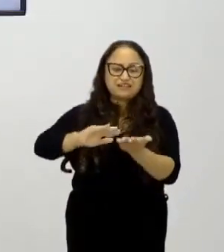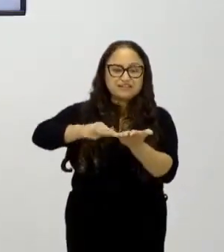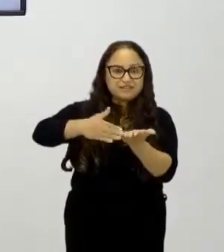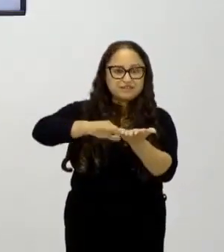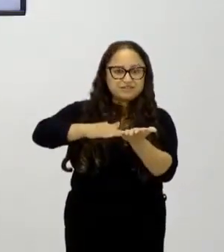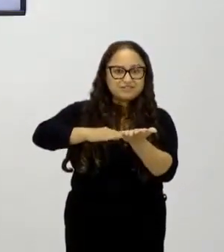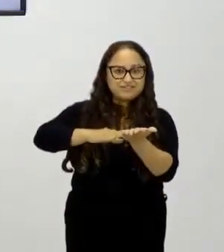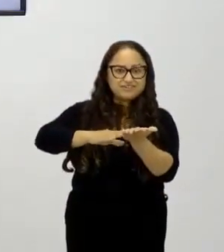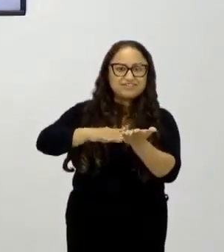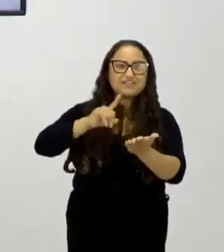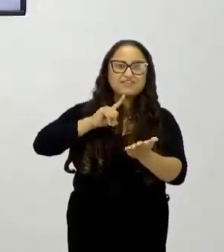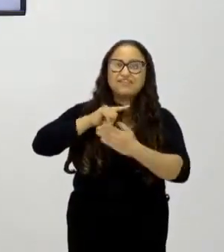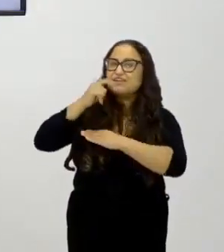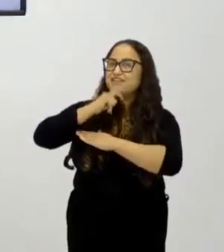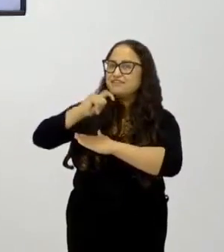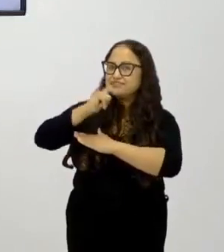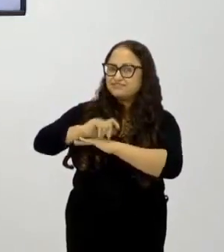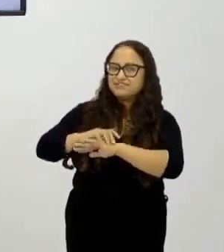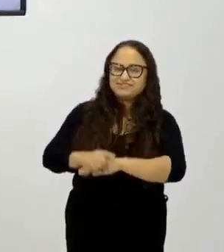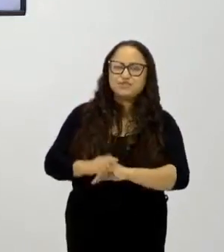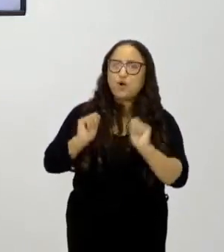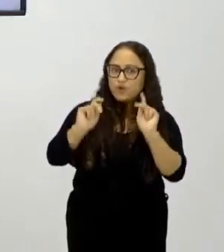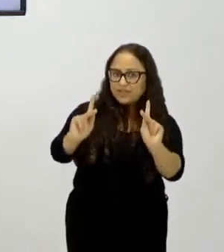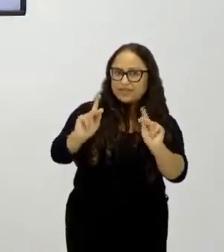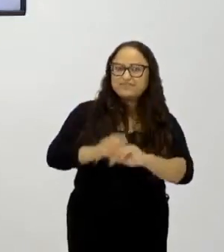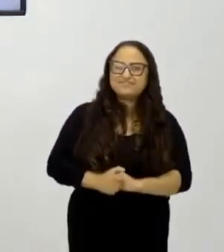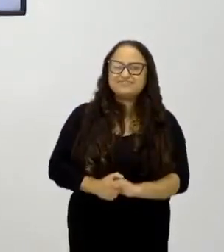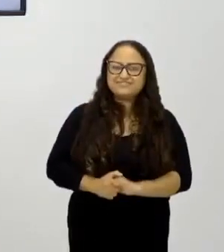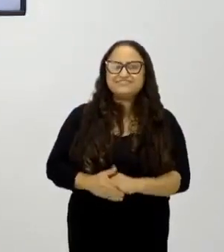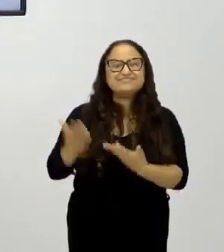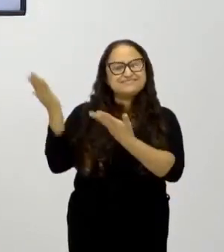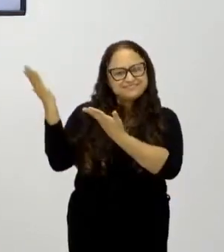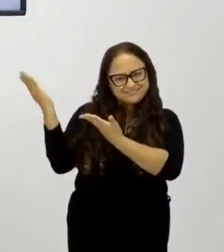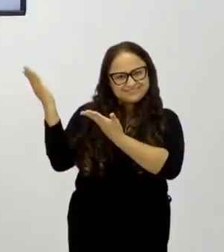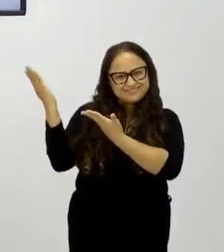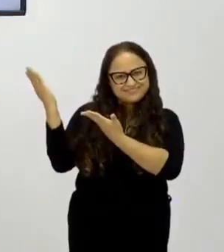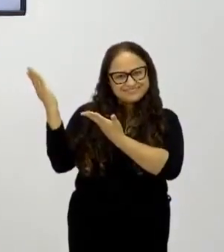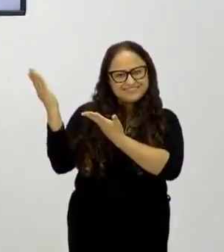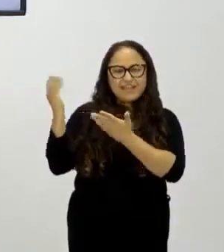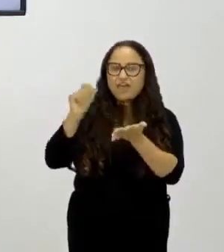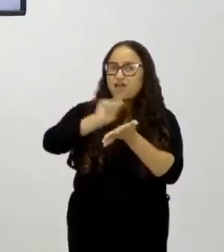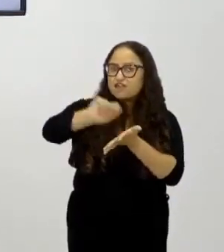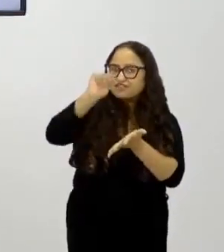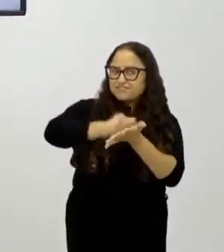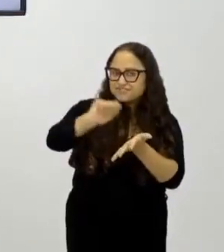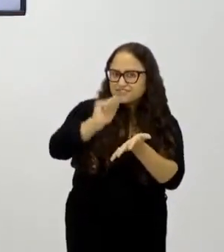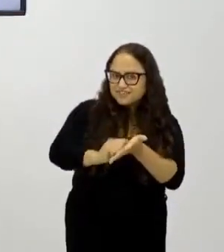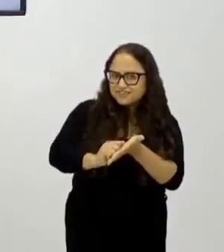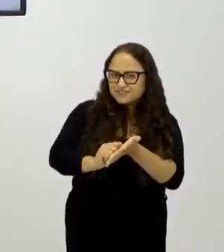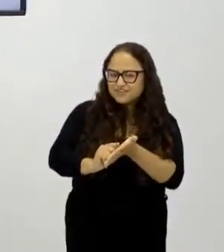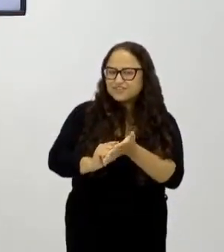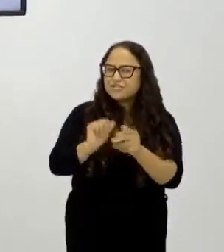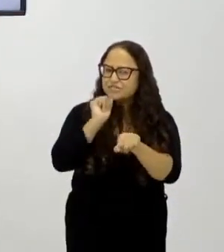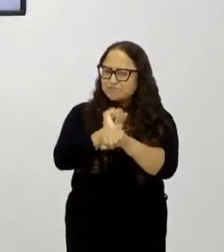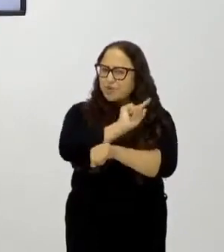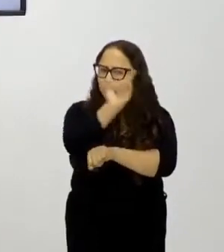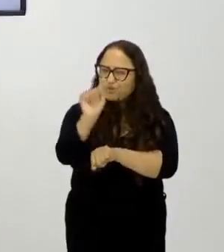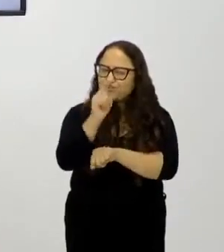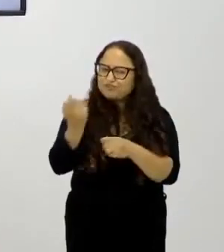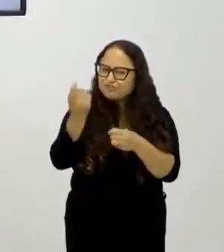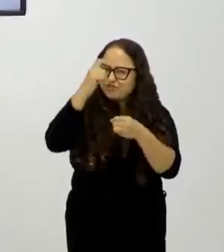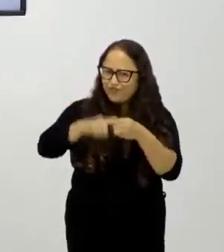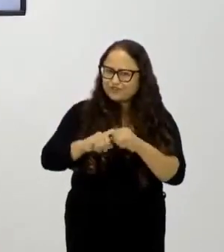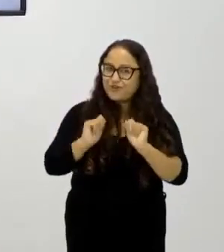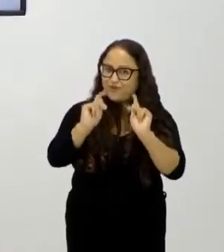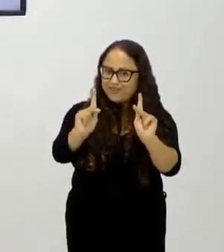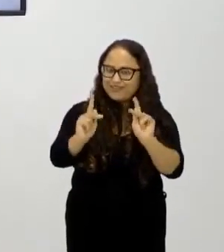língua americana de sinais. Tudo bem? Então vamos assistir esse vídeo, tomem notas aí no seu caderno, daqui a pouco a gente volta para conversar